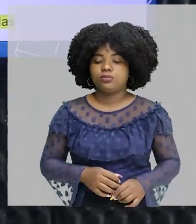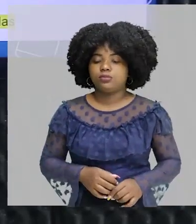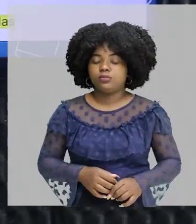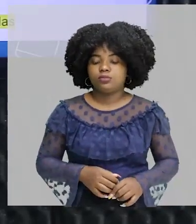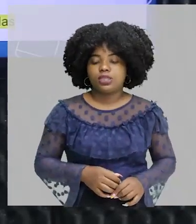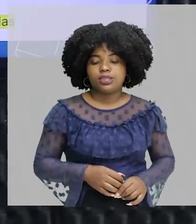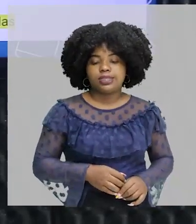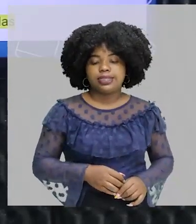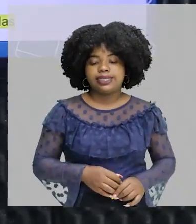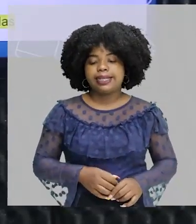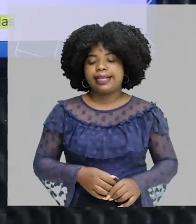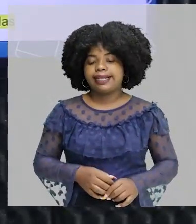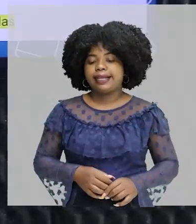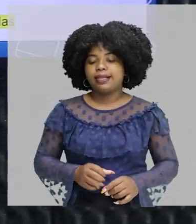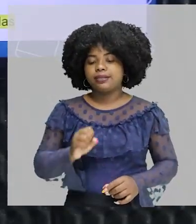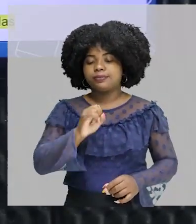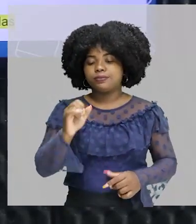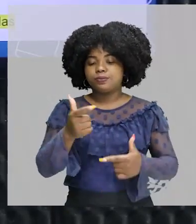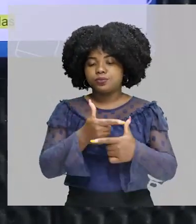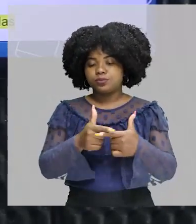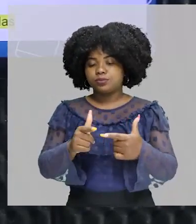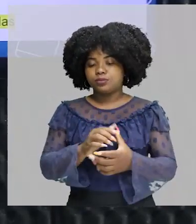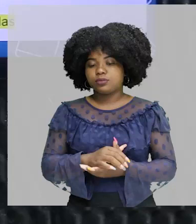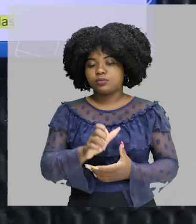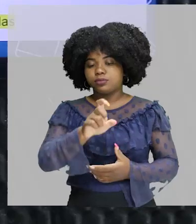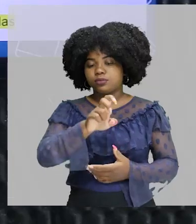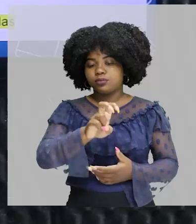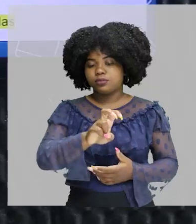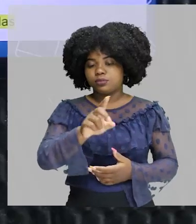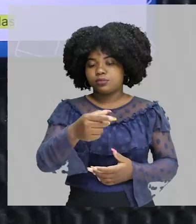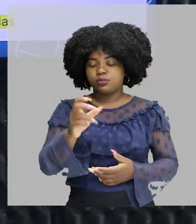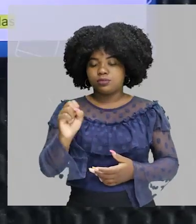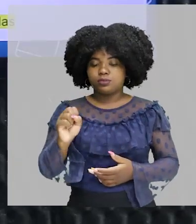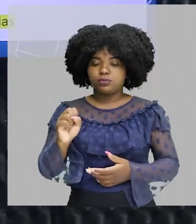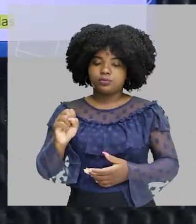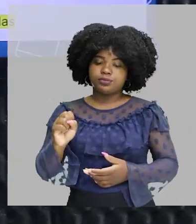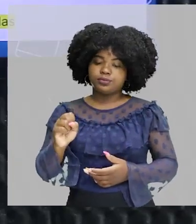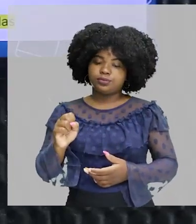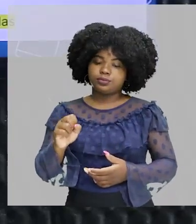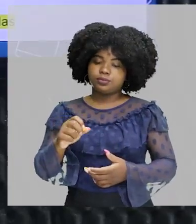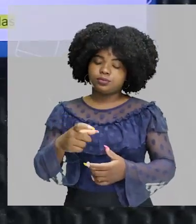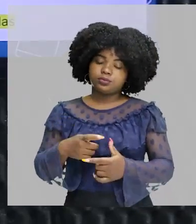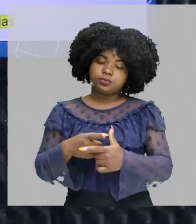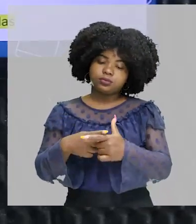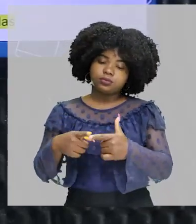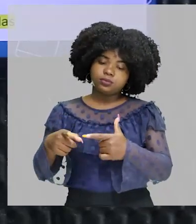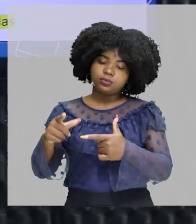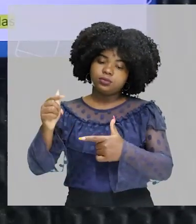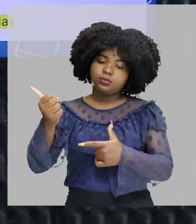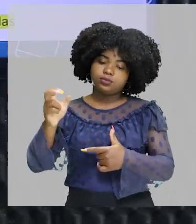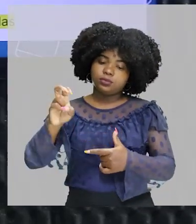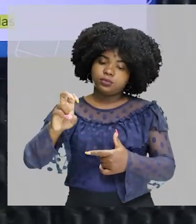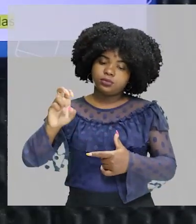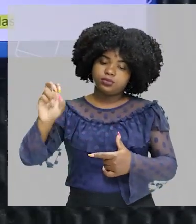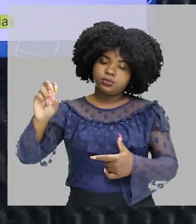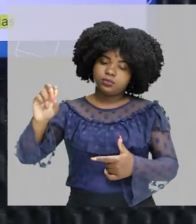58. Turminha, se eu dividir 5,8 por 5,8, vai dar